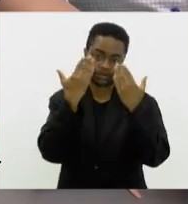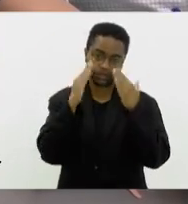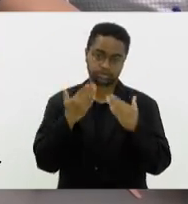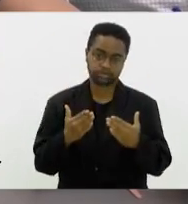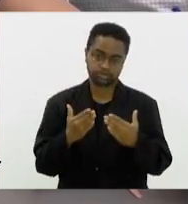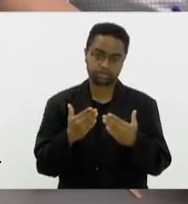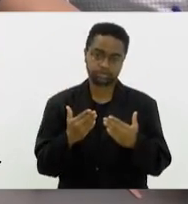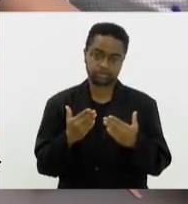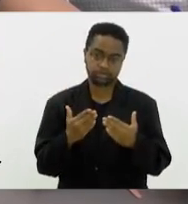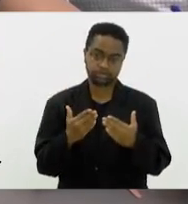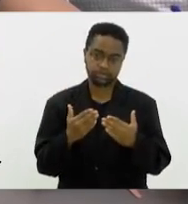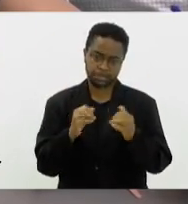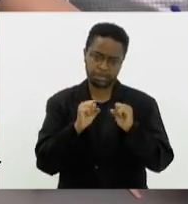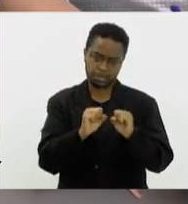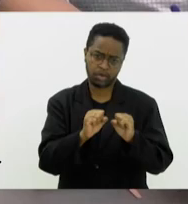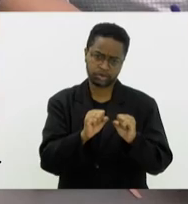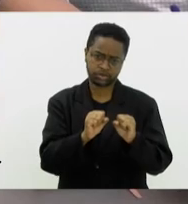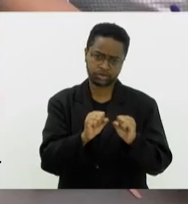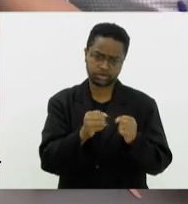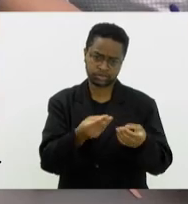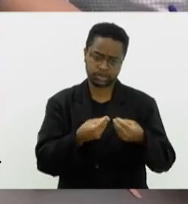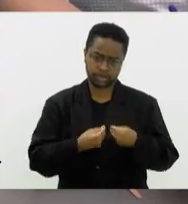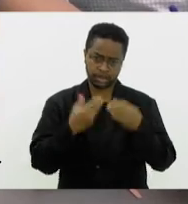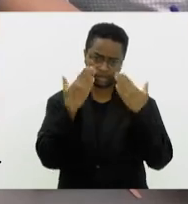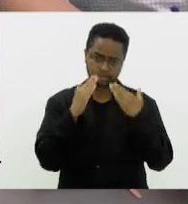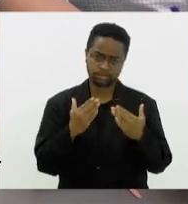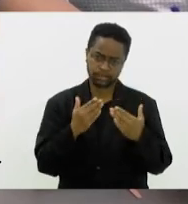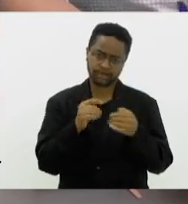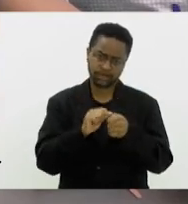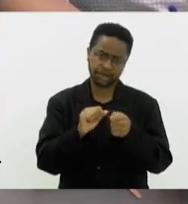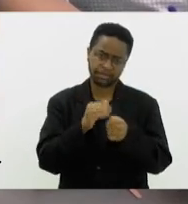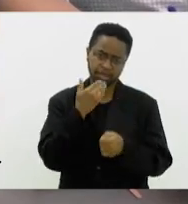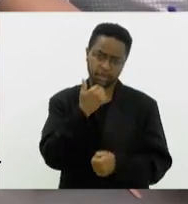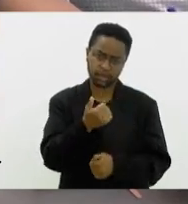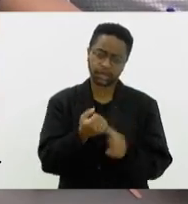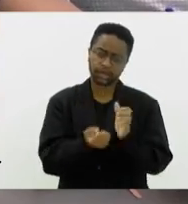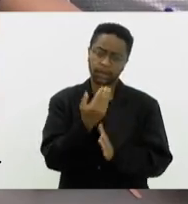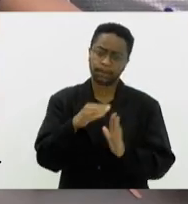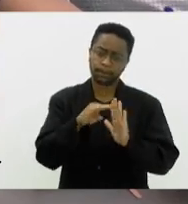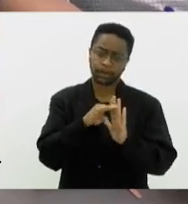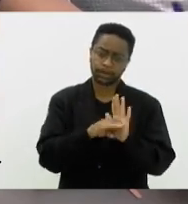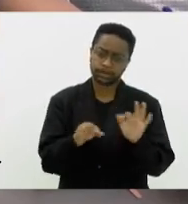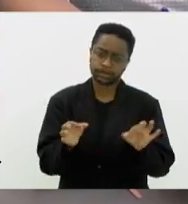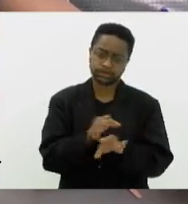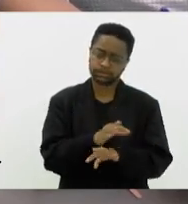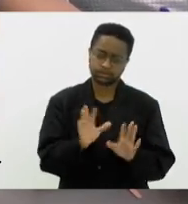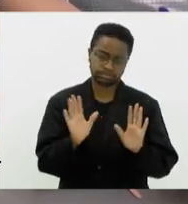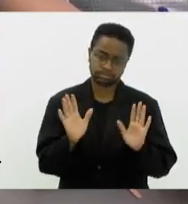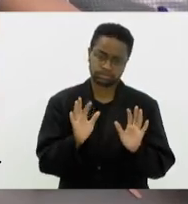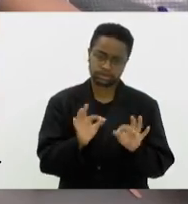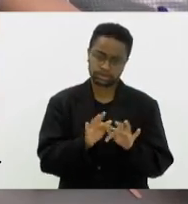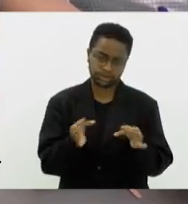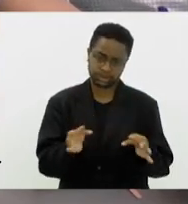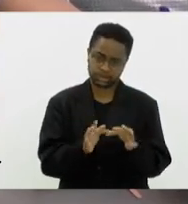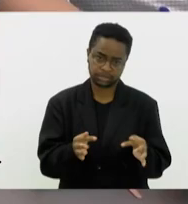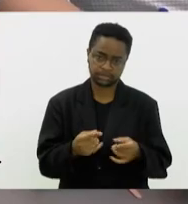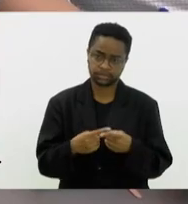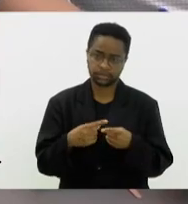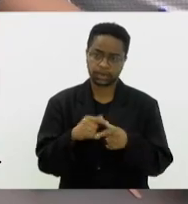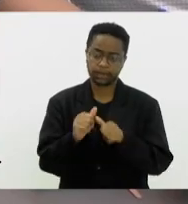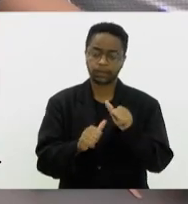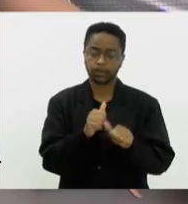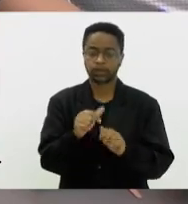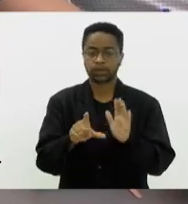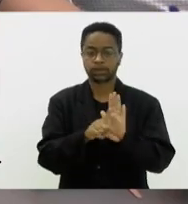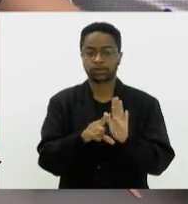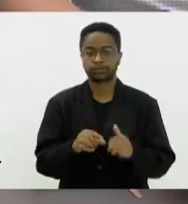fazer. É possível ter vista? Faz isso, faz um programa 100%. Simples, sem porque realmente entendeu? Um programa que altera a lei.